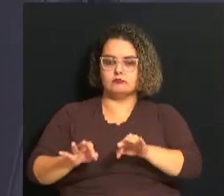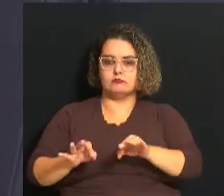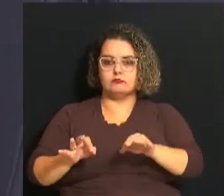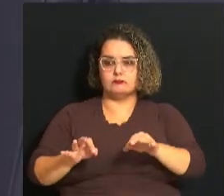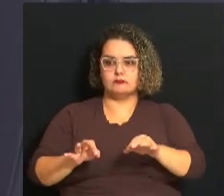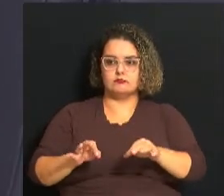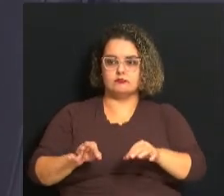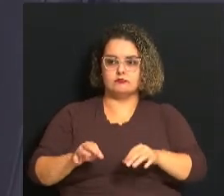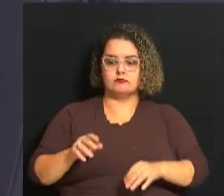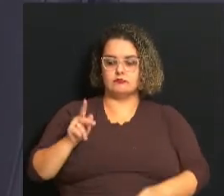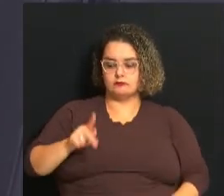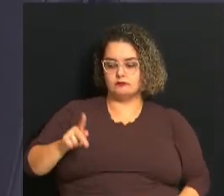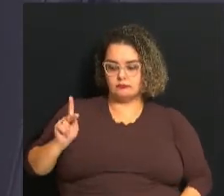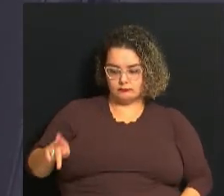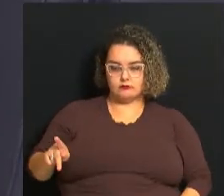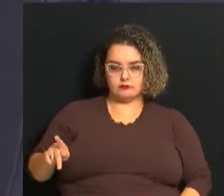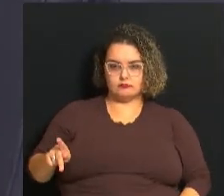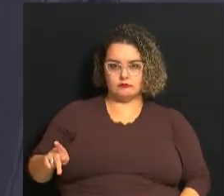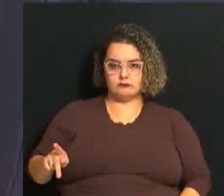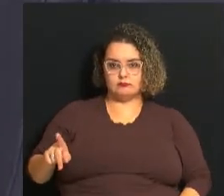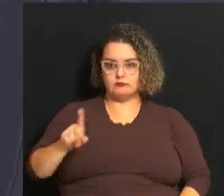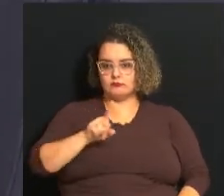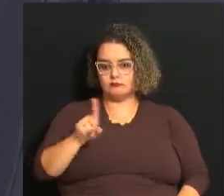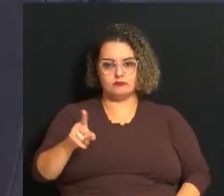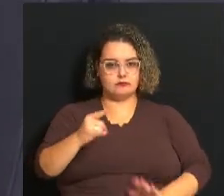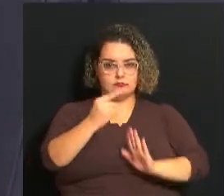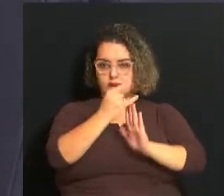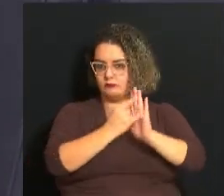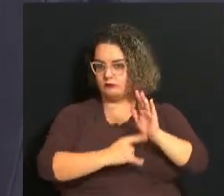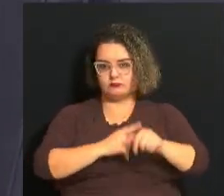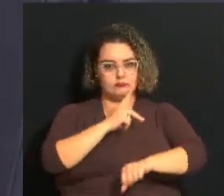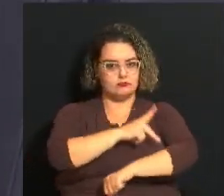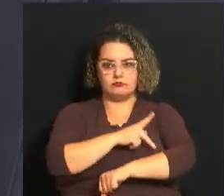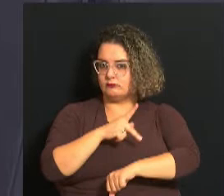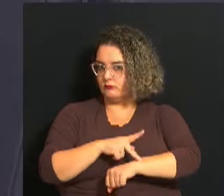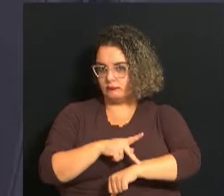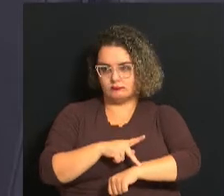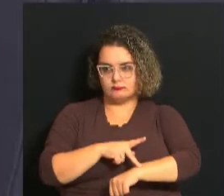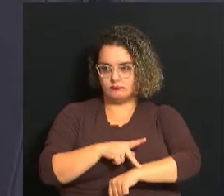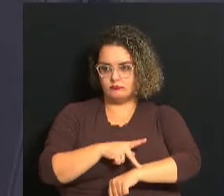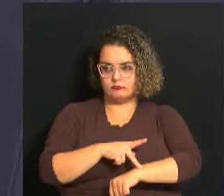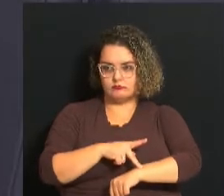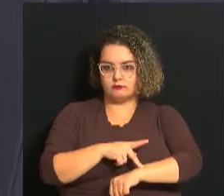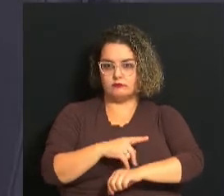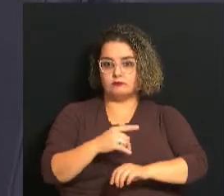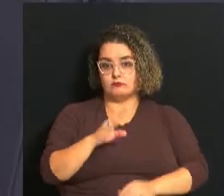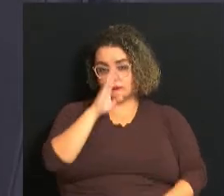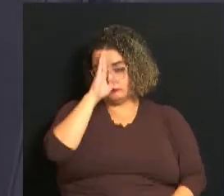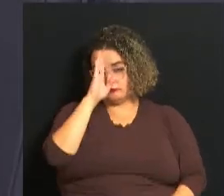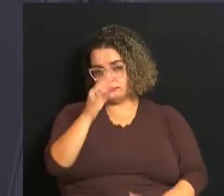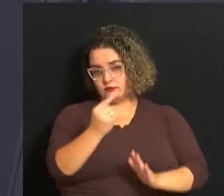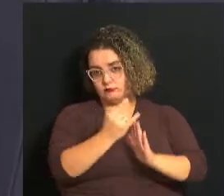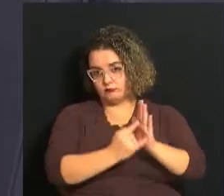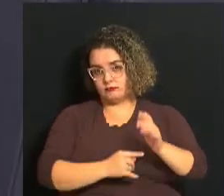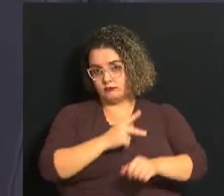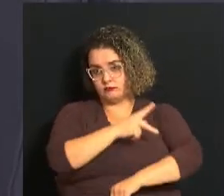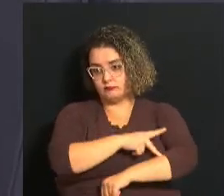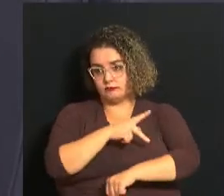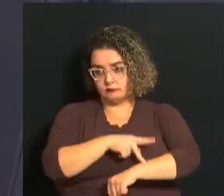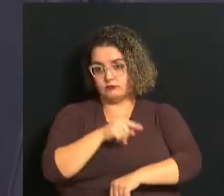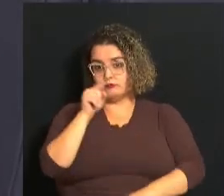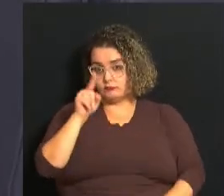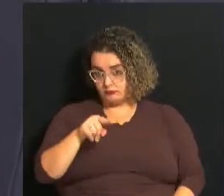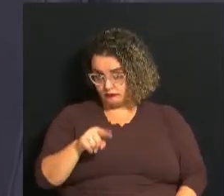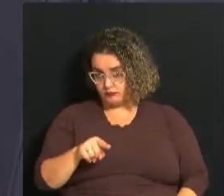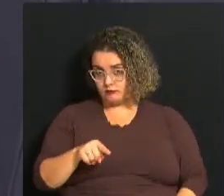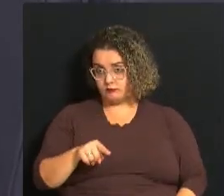docente não é documentação pedagógica o princípio da documentação pedagógica é que esta seja um